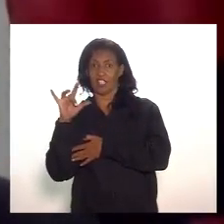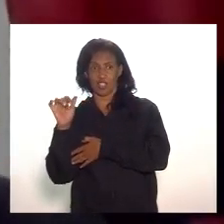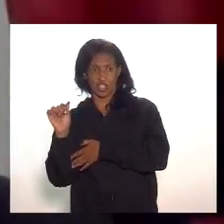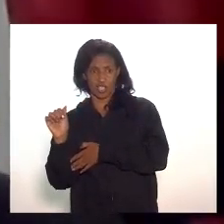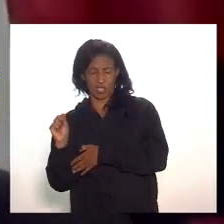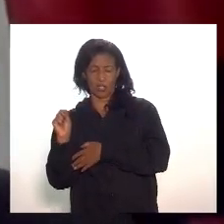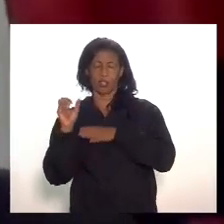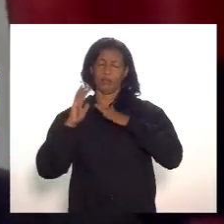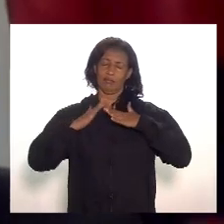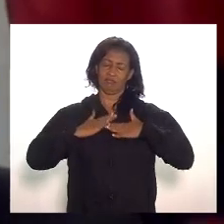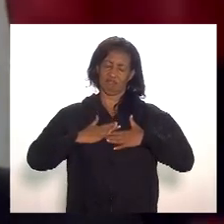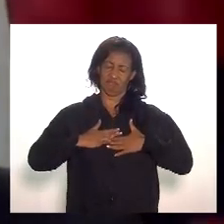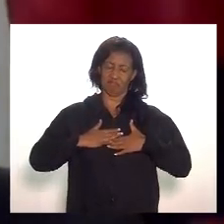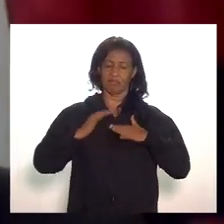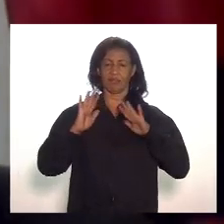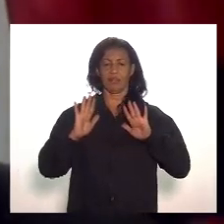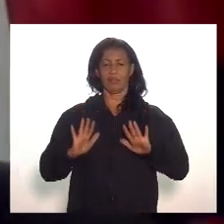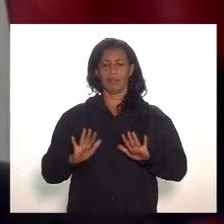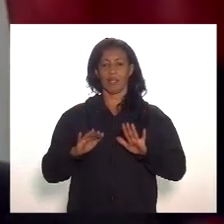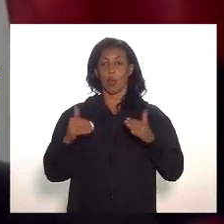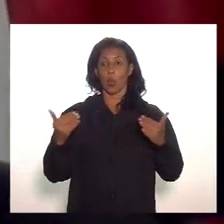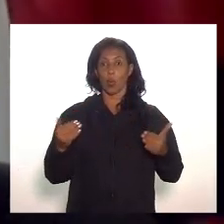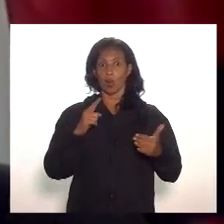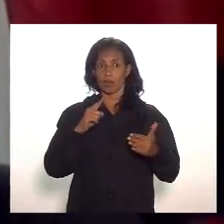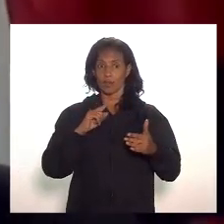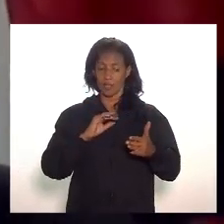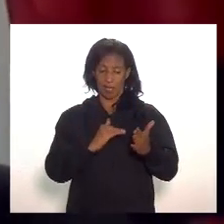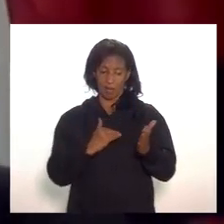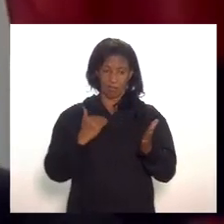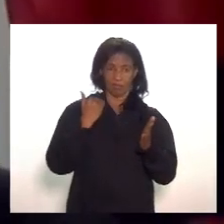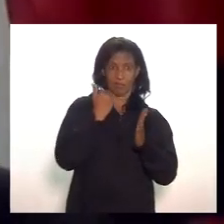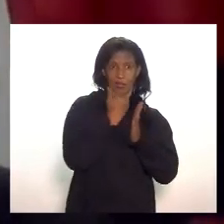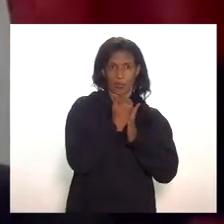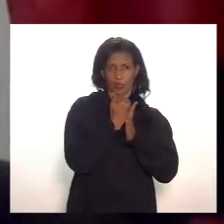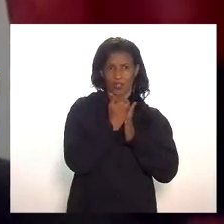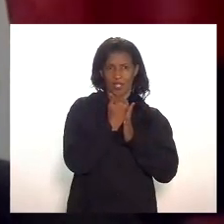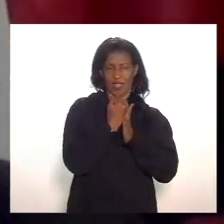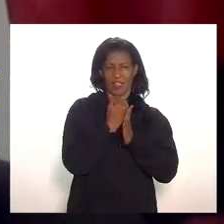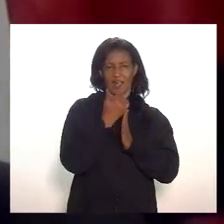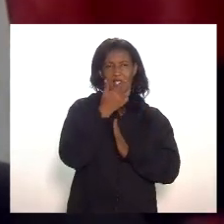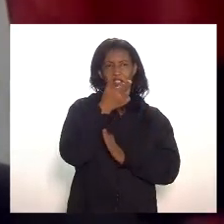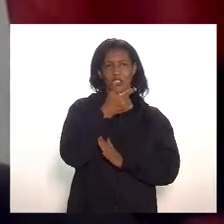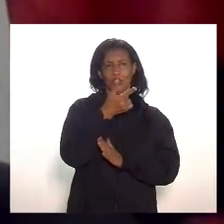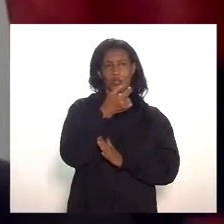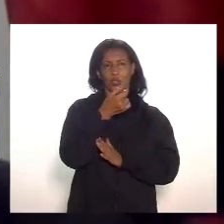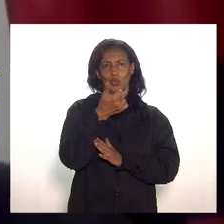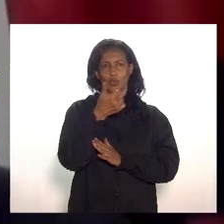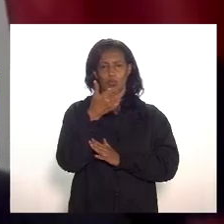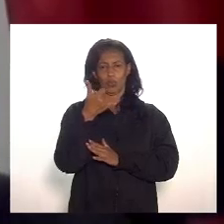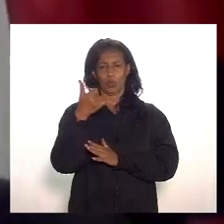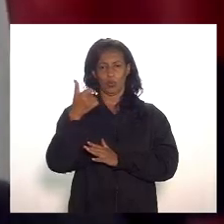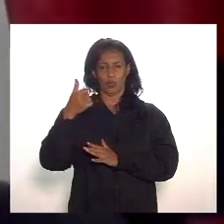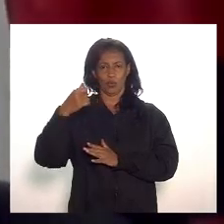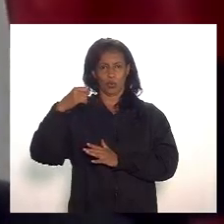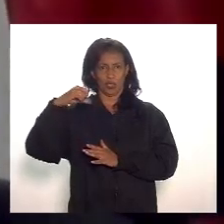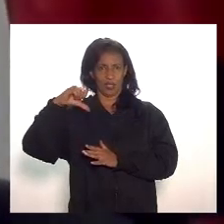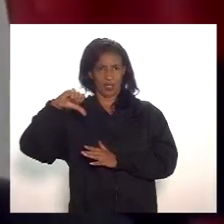regras. Quando Vossa Excelência faz essa alteração no ano de 2009, retira-se